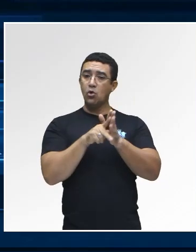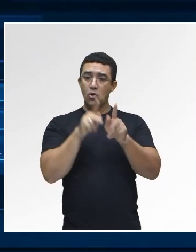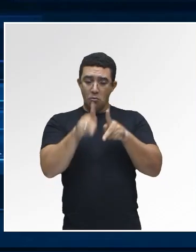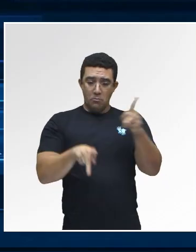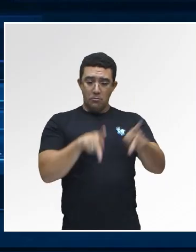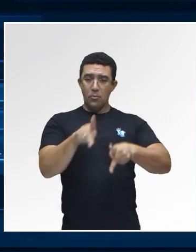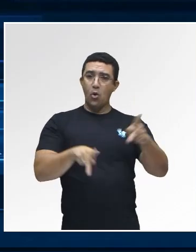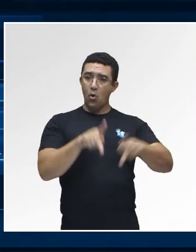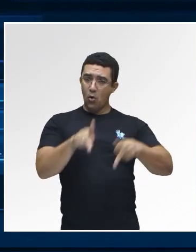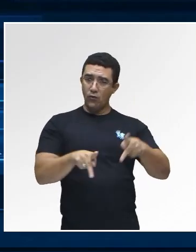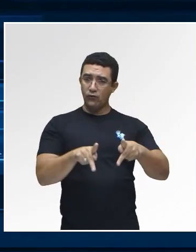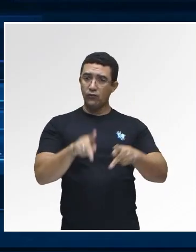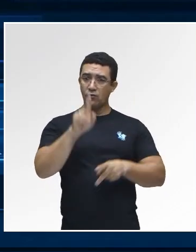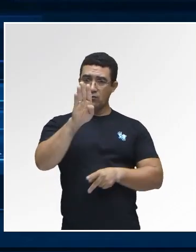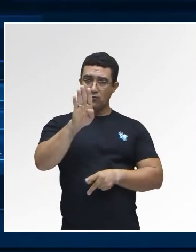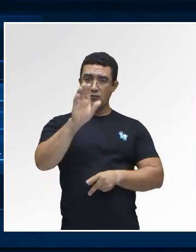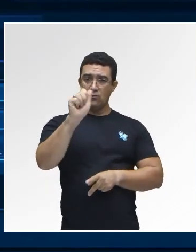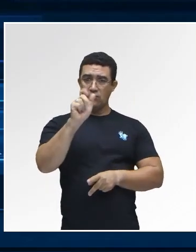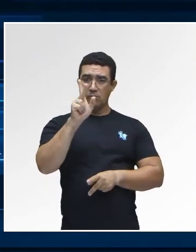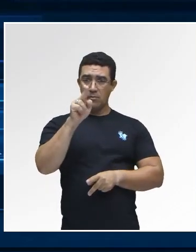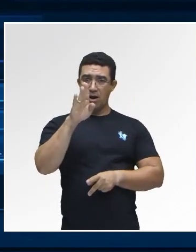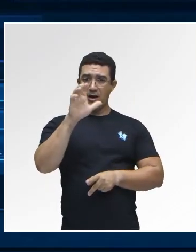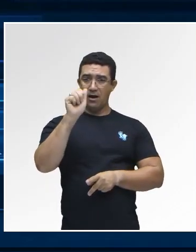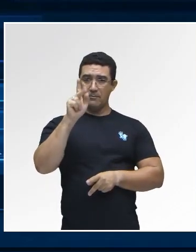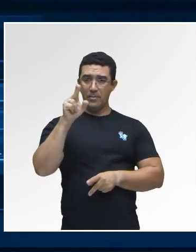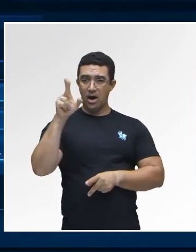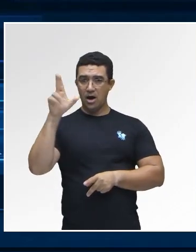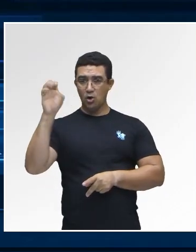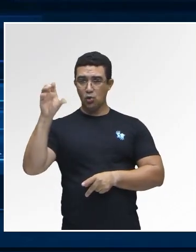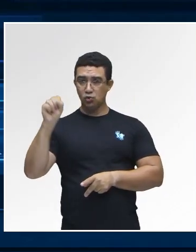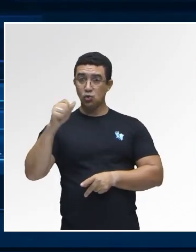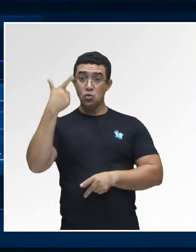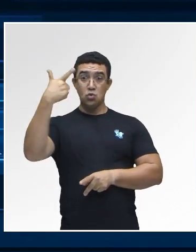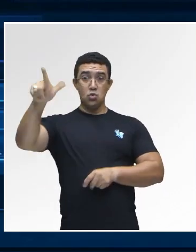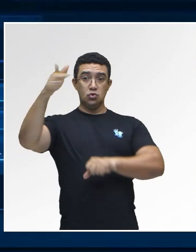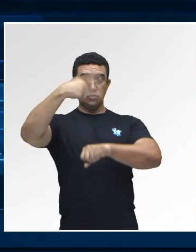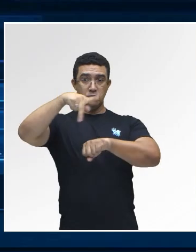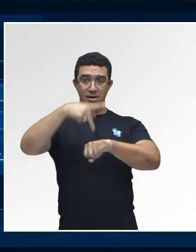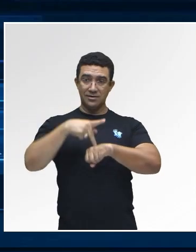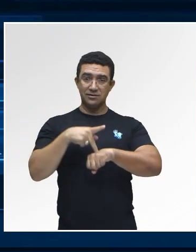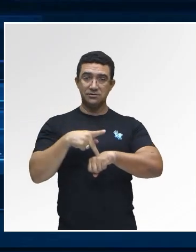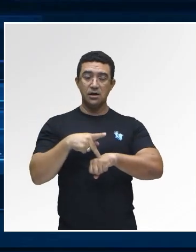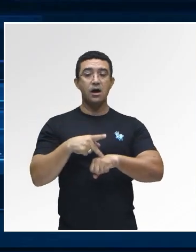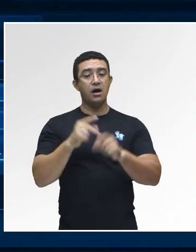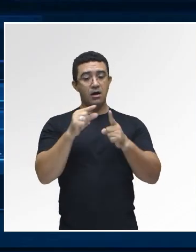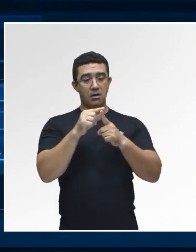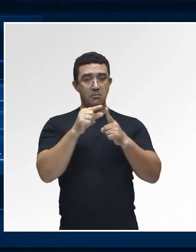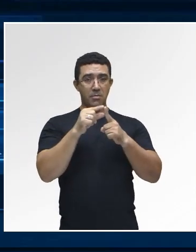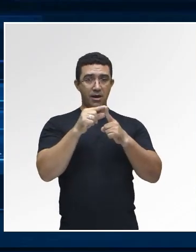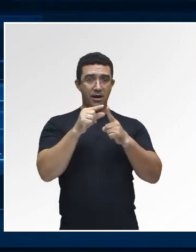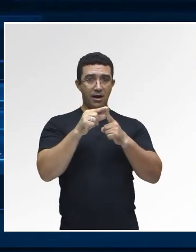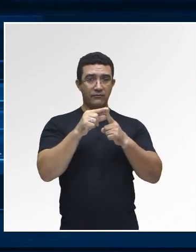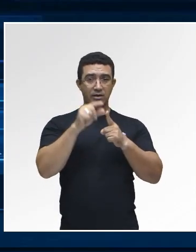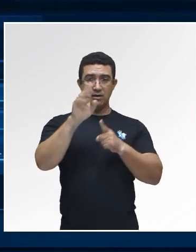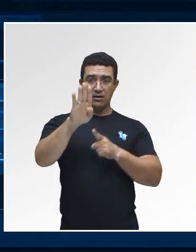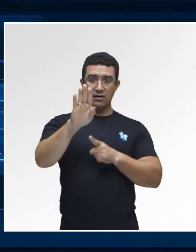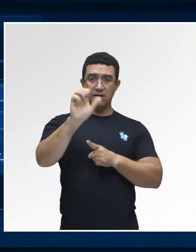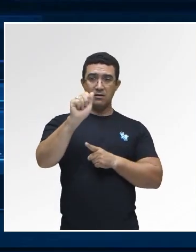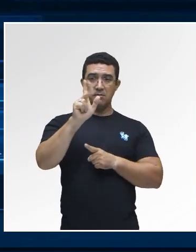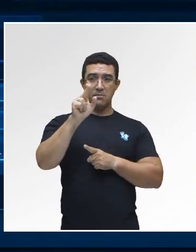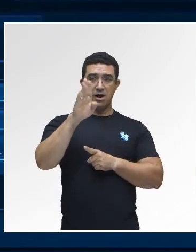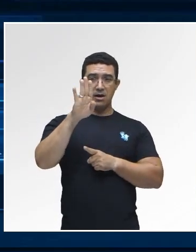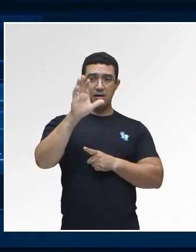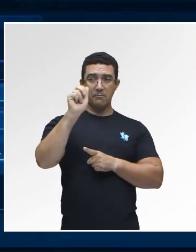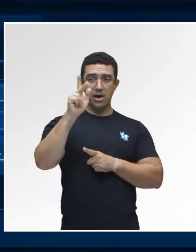não romanos, os estrangeiros. Vale ressaltar, queridos, que a palavrinha bárbara, ela não é romana, ela é grega,